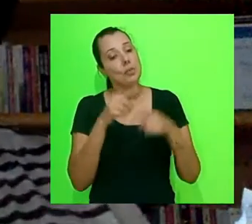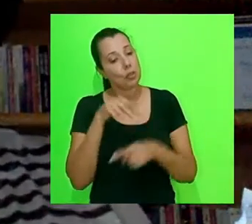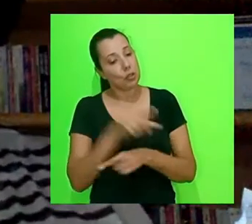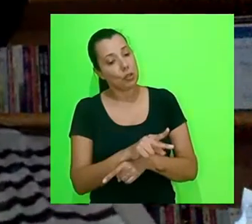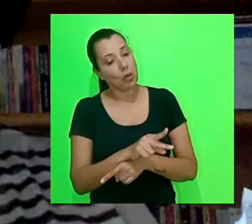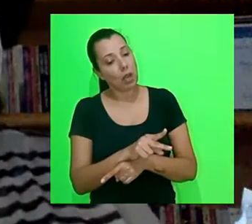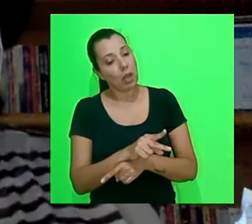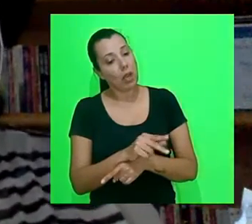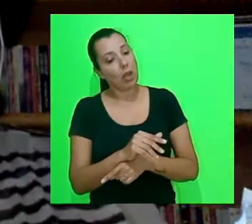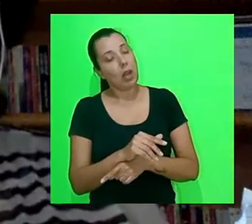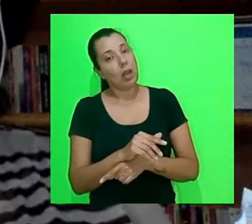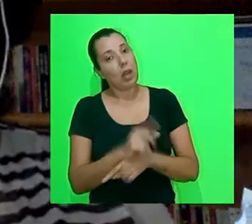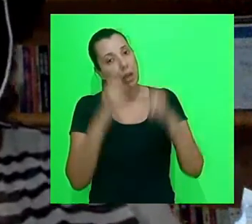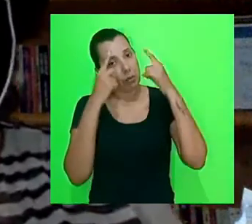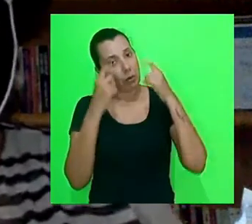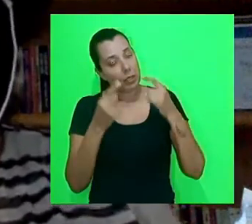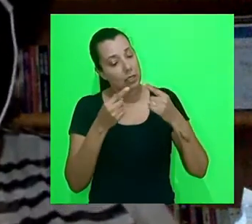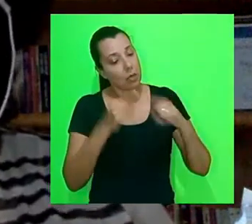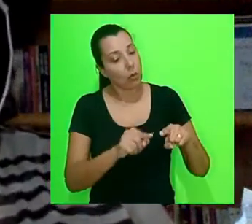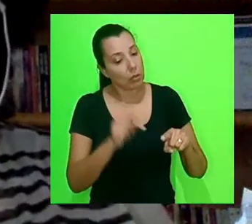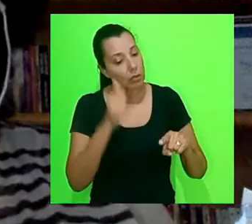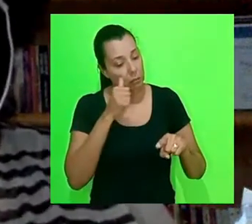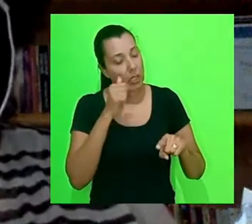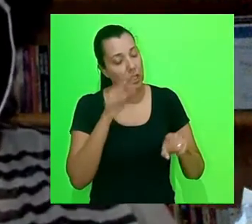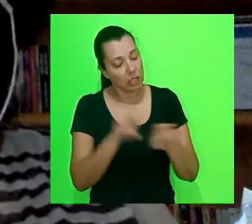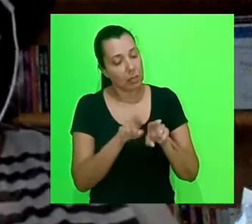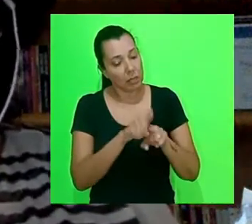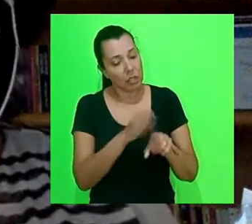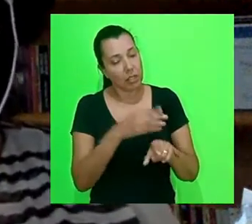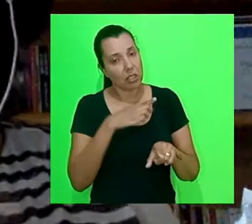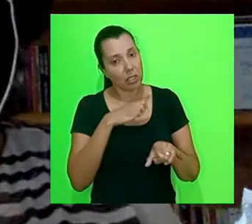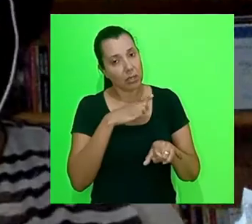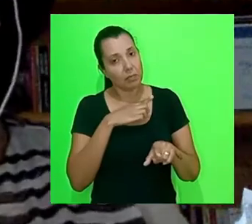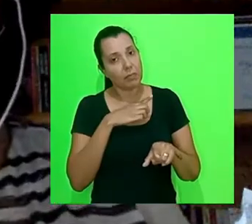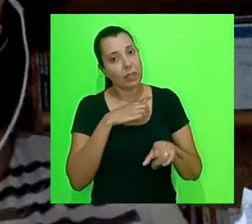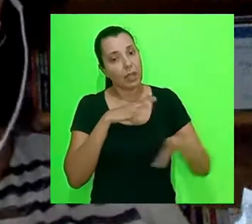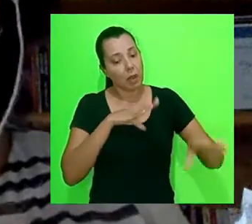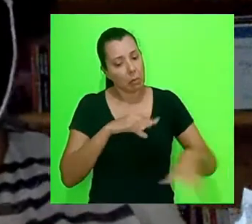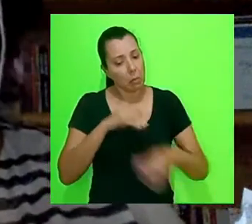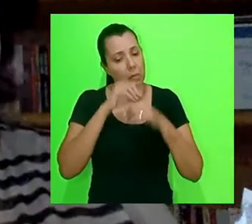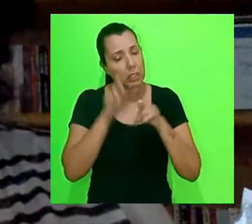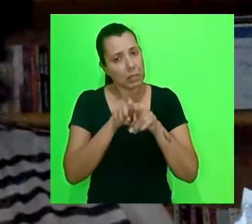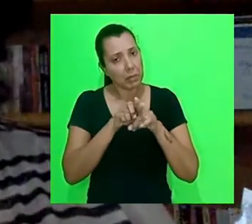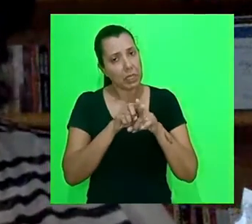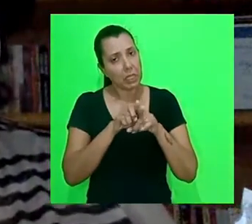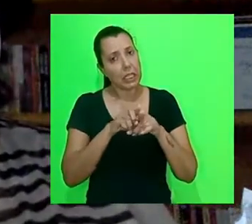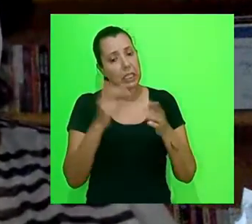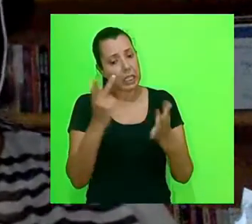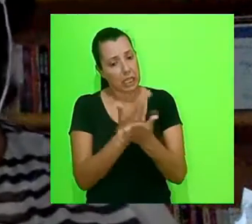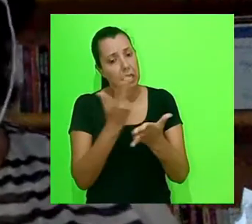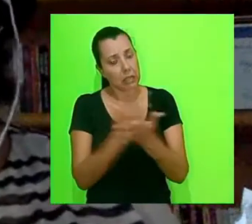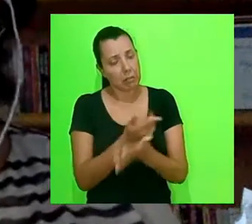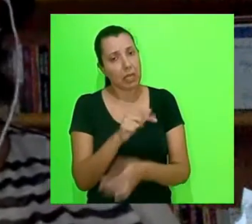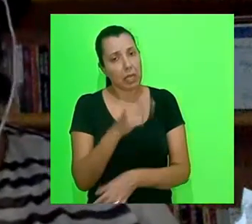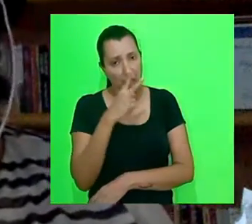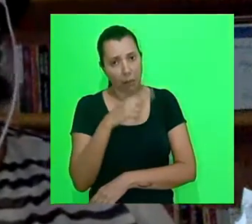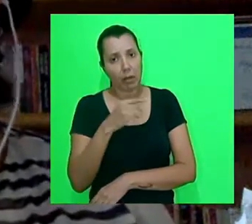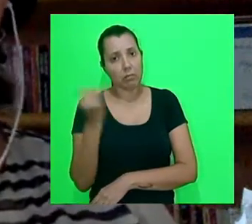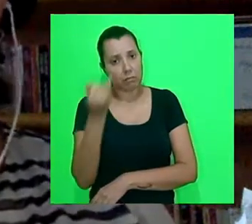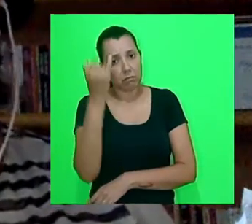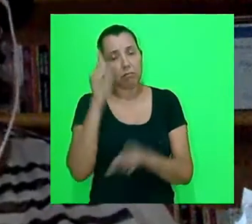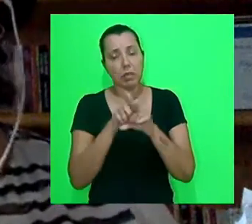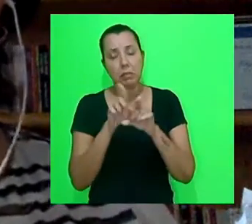professores, a importância da gente refletir acerca da realidade das mães dos nossos alunos. Muitas